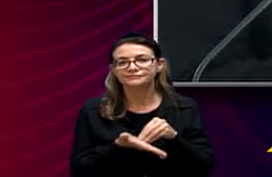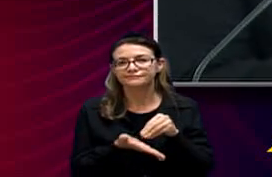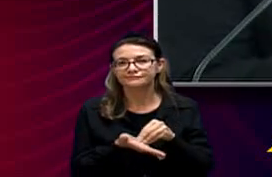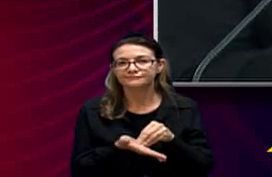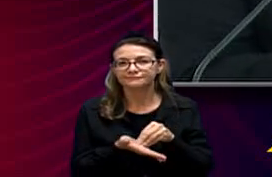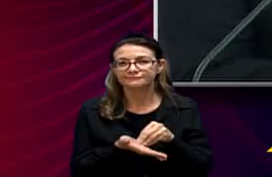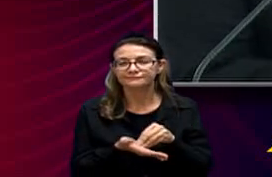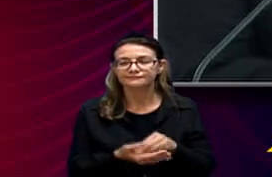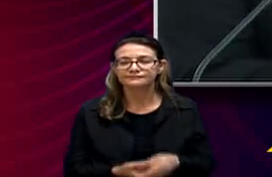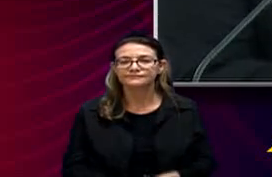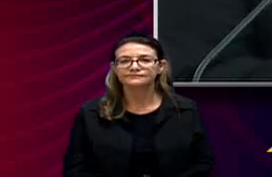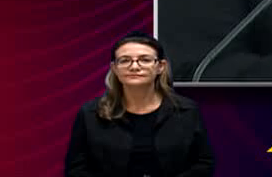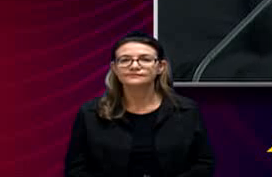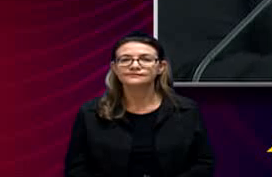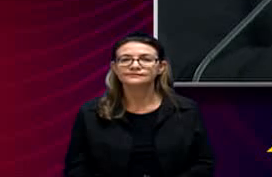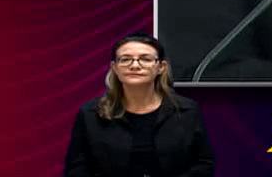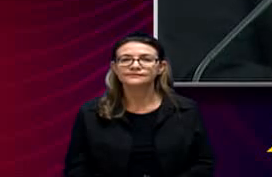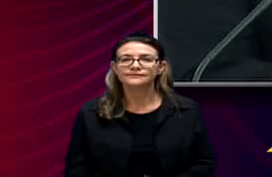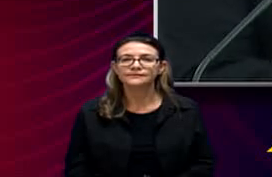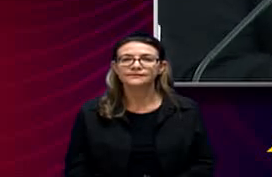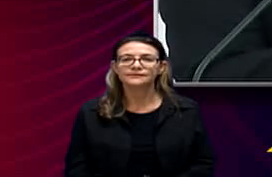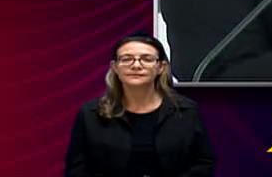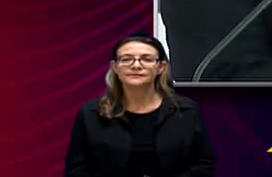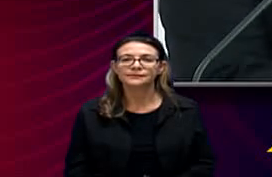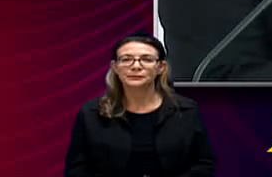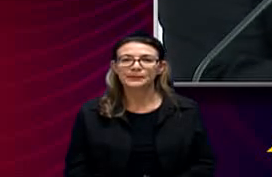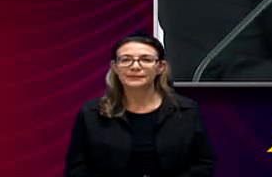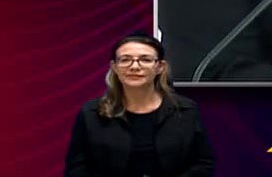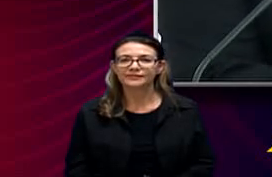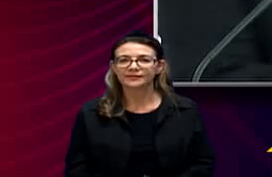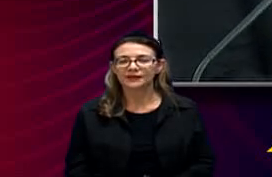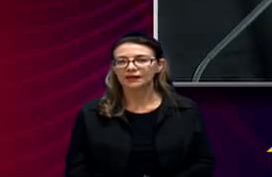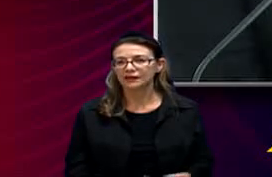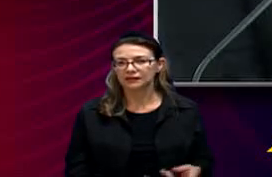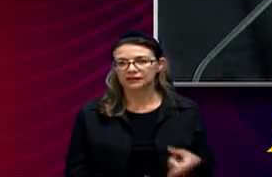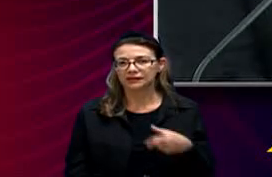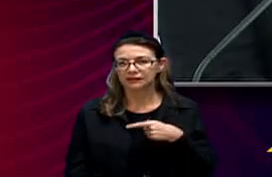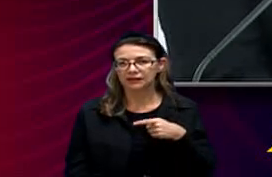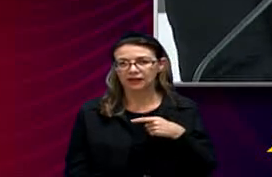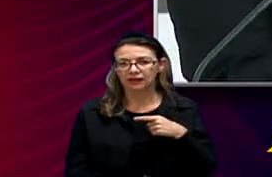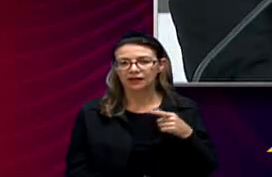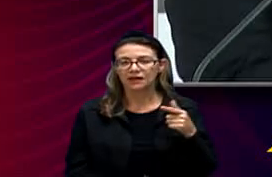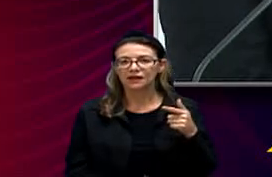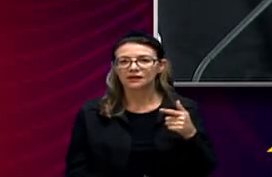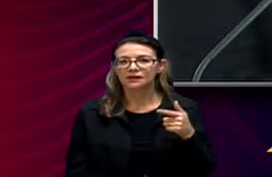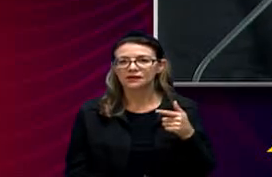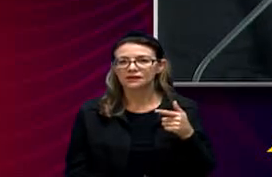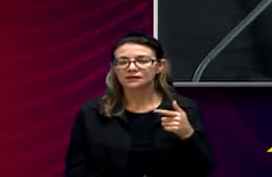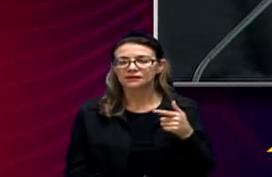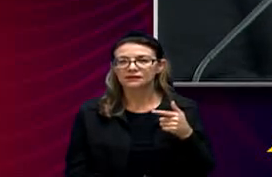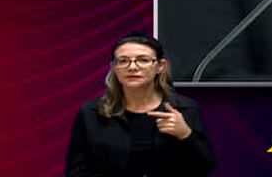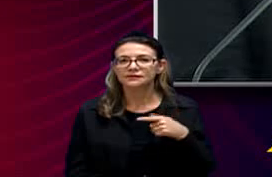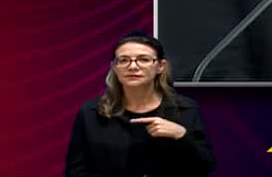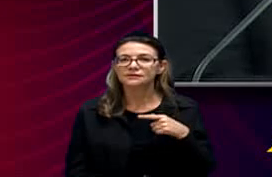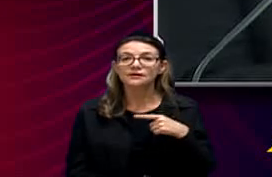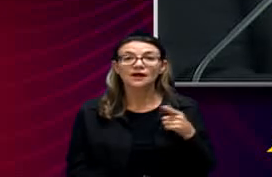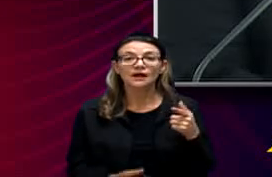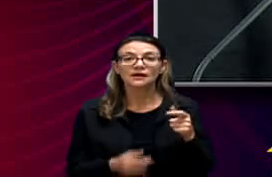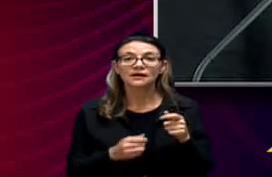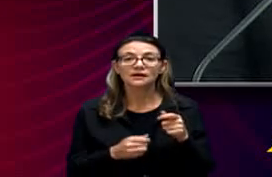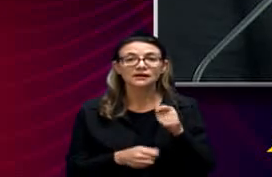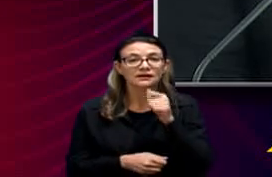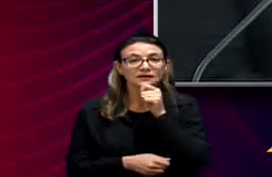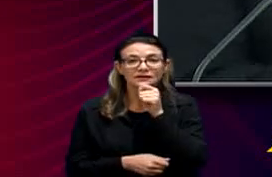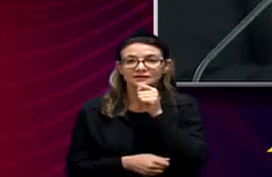faltando estou questionando dessa vez é que está tendo existe outras porque então até então não foi feito ainda esse